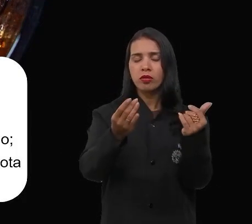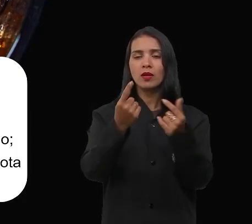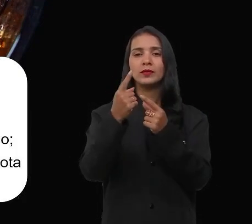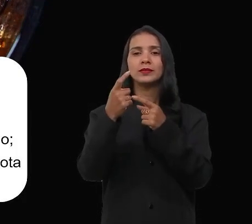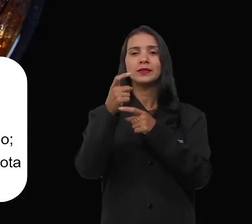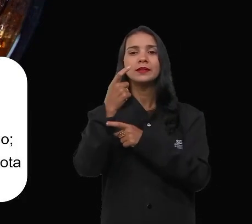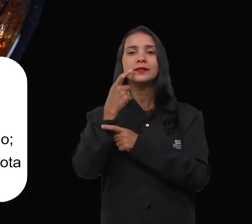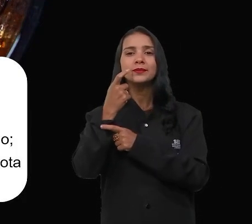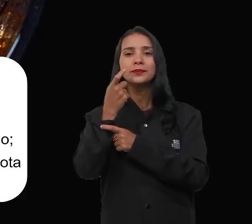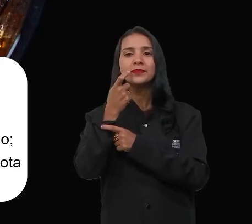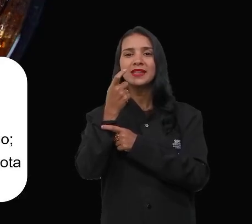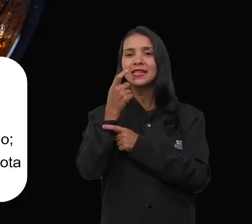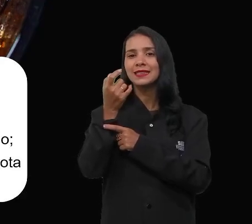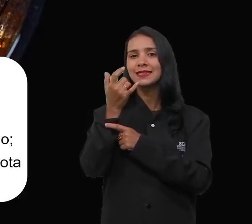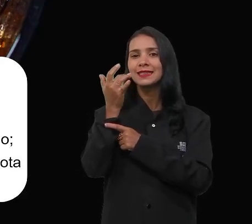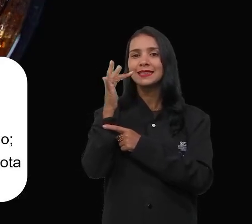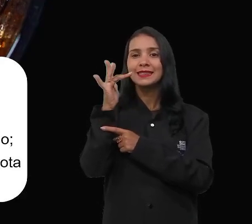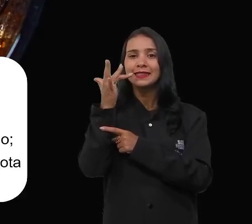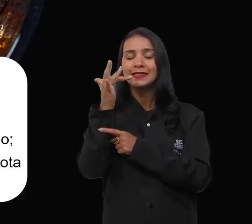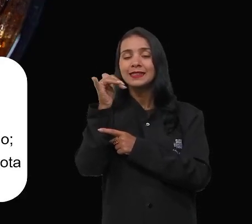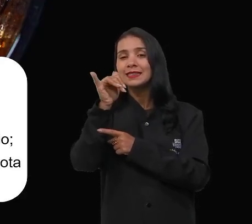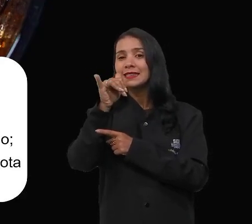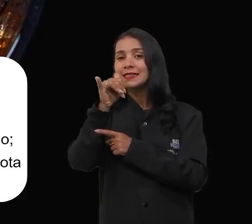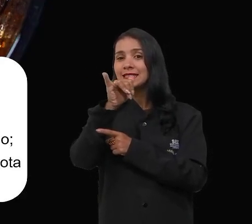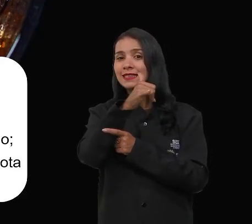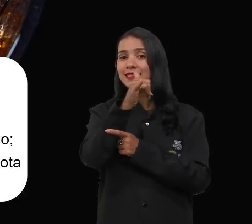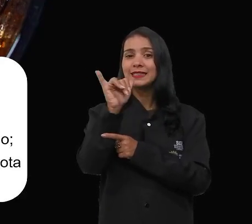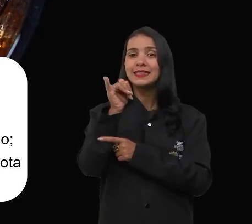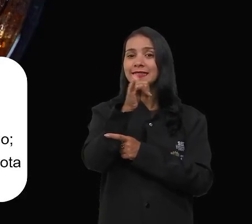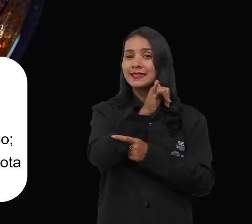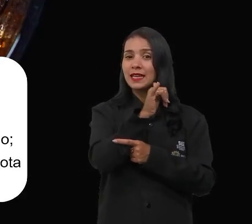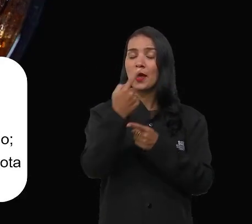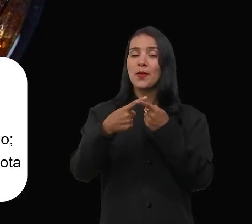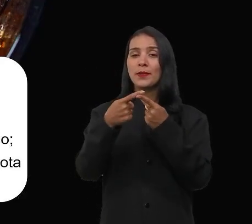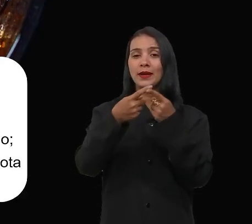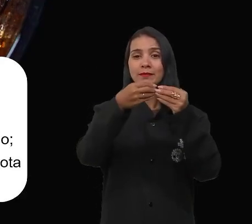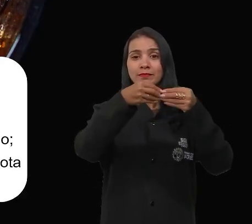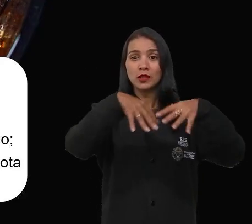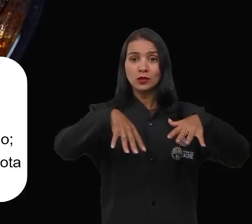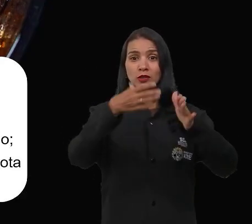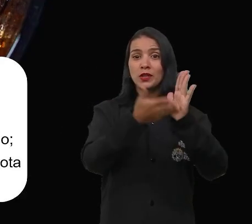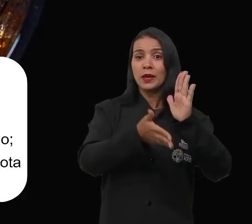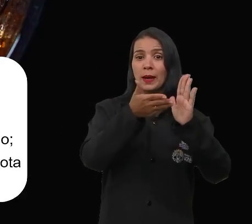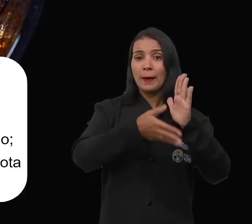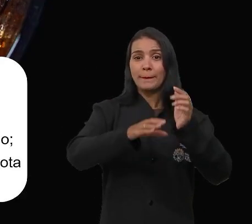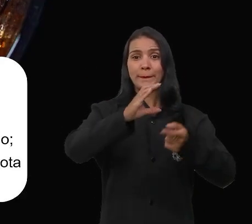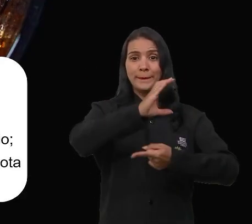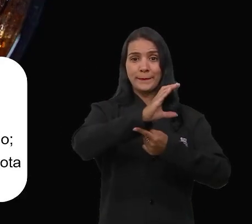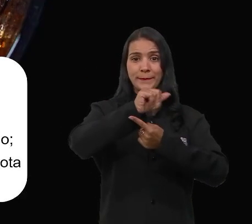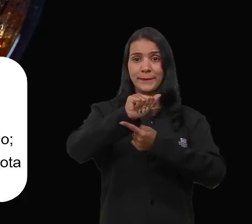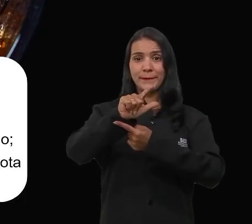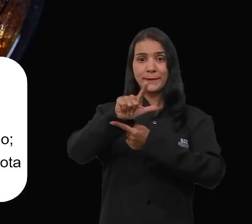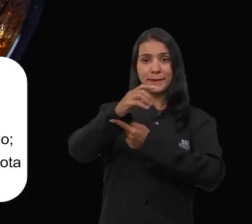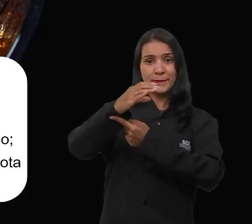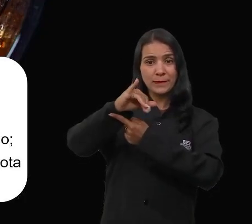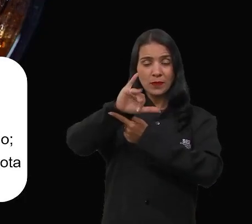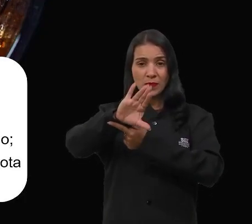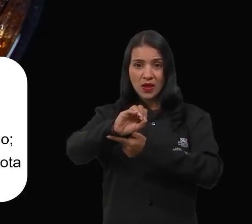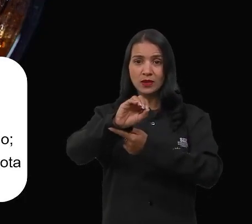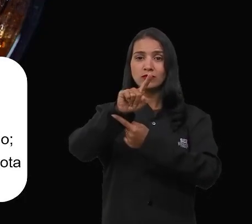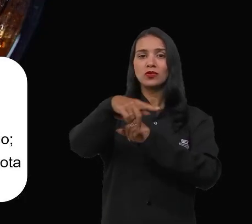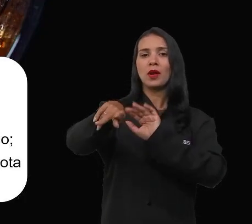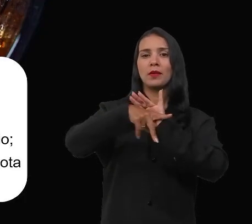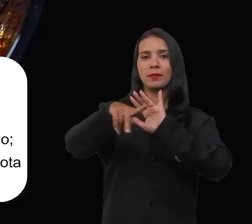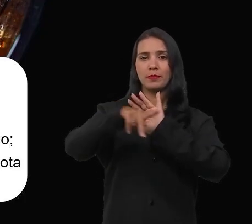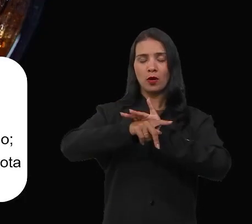né? E também prejudicar ali a absorção do cálcio, né? Então, isso vai ter consequências ali nos nossos dentes,